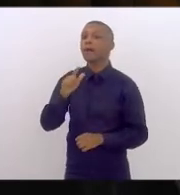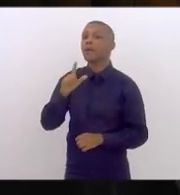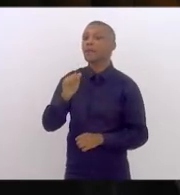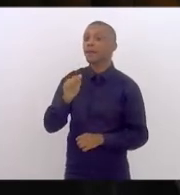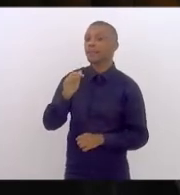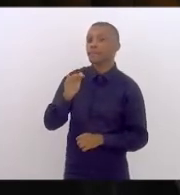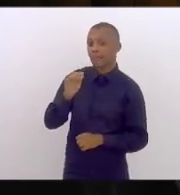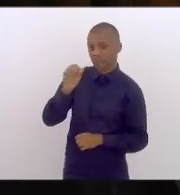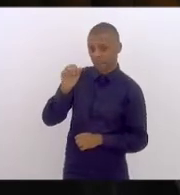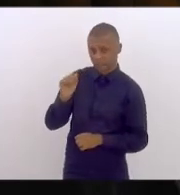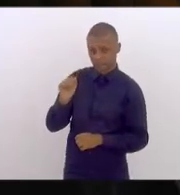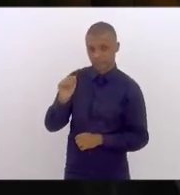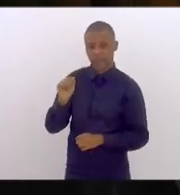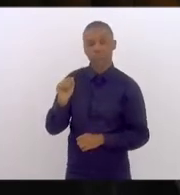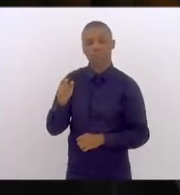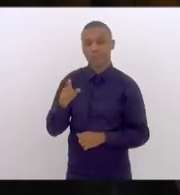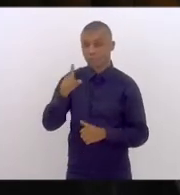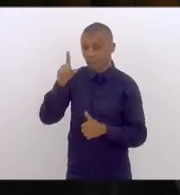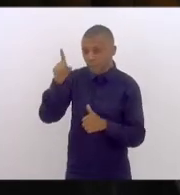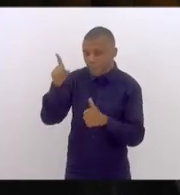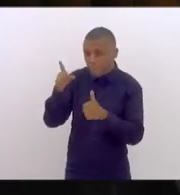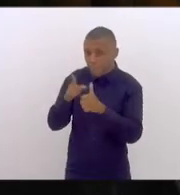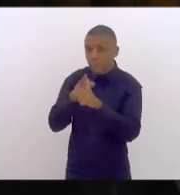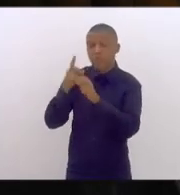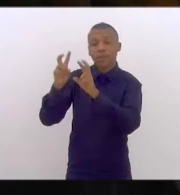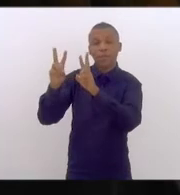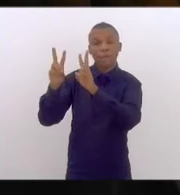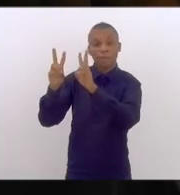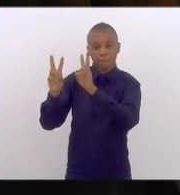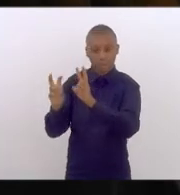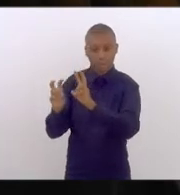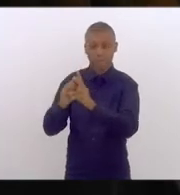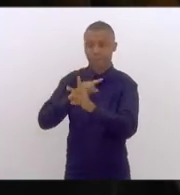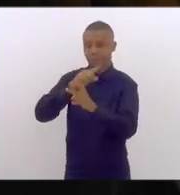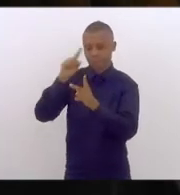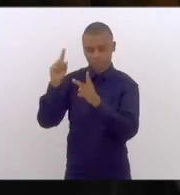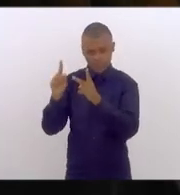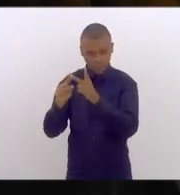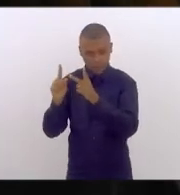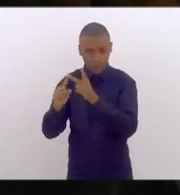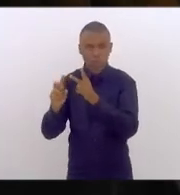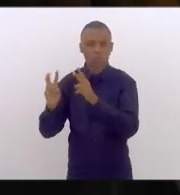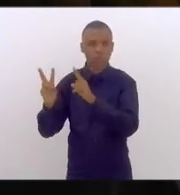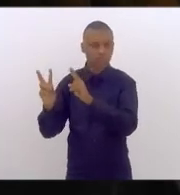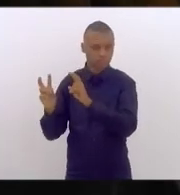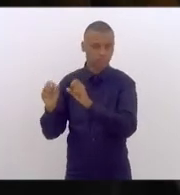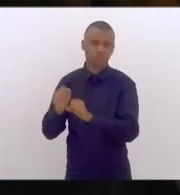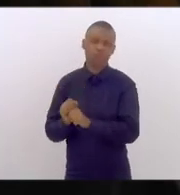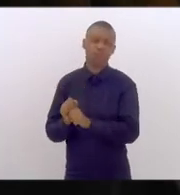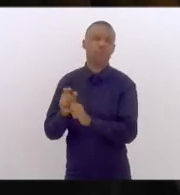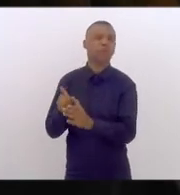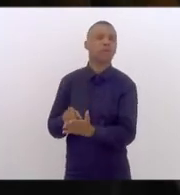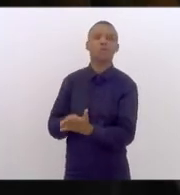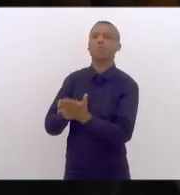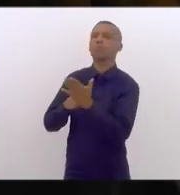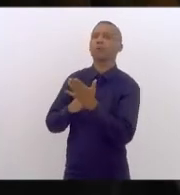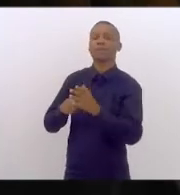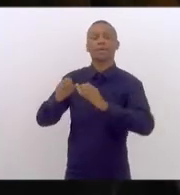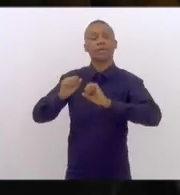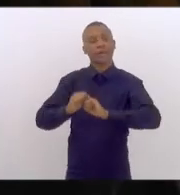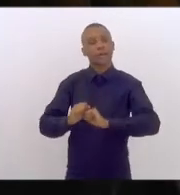essa é a primeira questão a segunda é que fica claro e